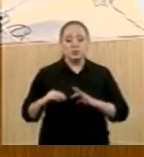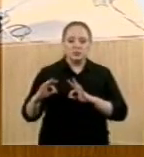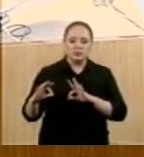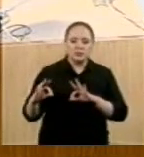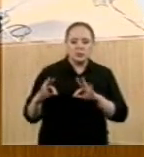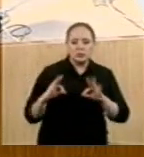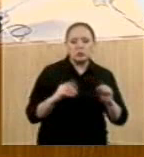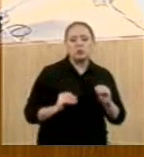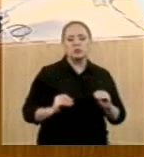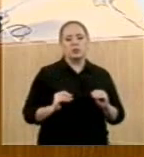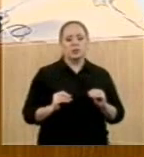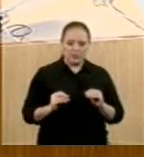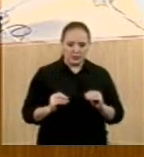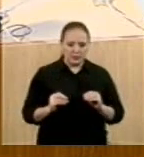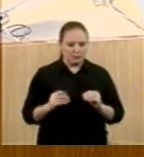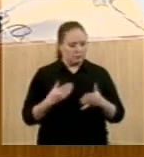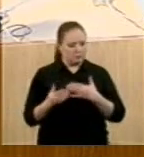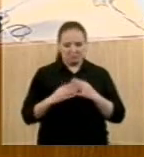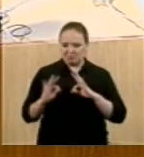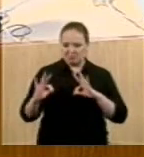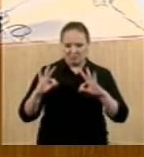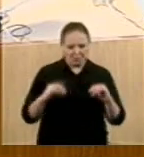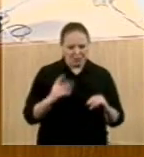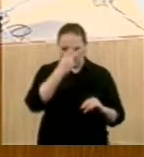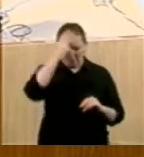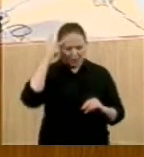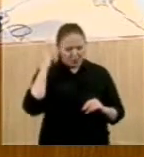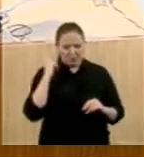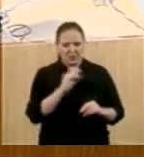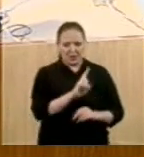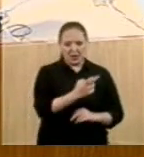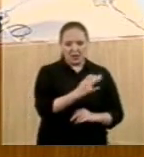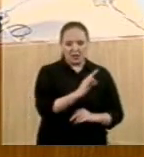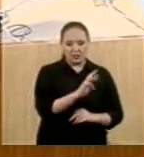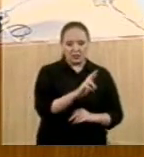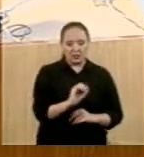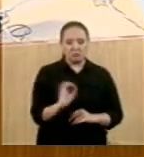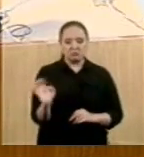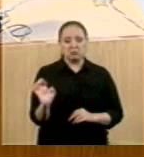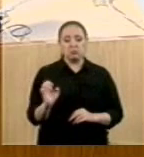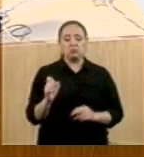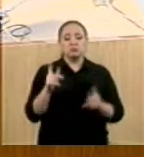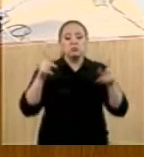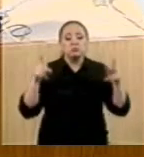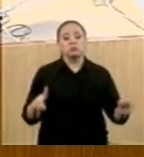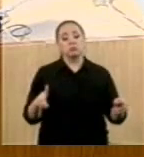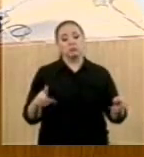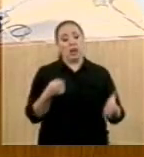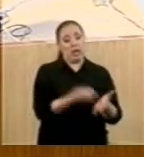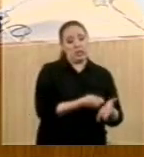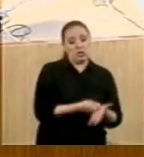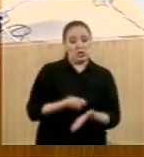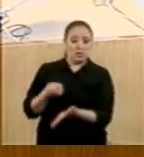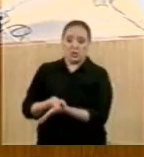todos, independentemente de sua orientação sexual, hão de ser aplicadas exigências